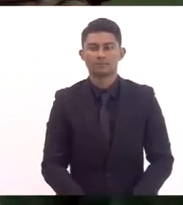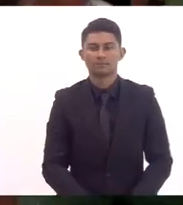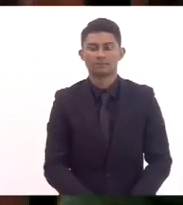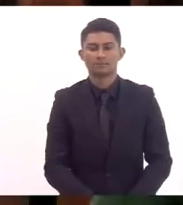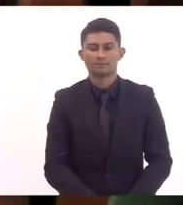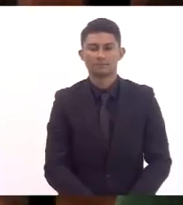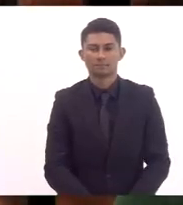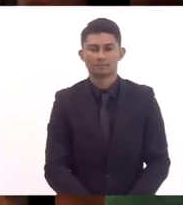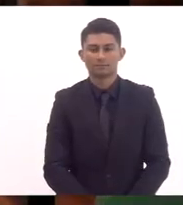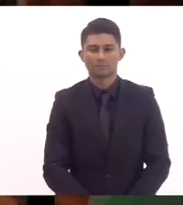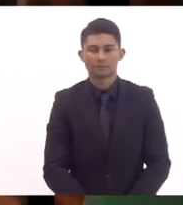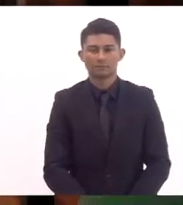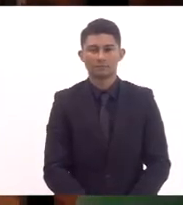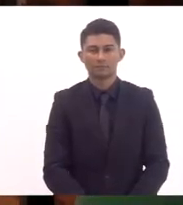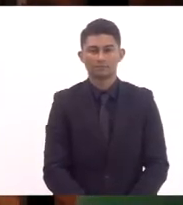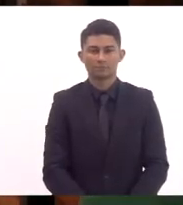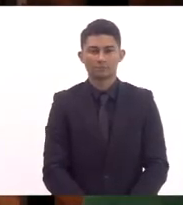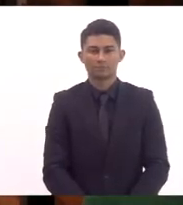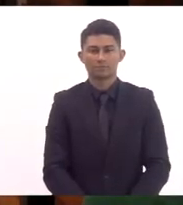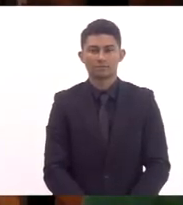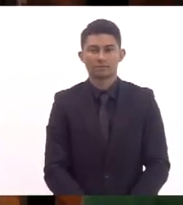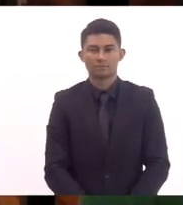E aí